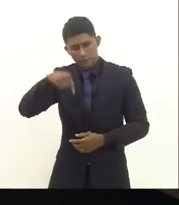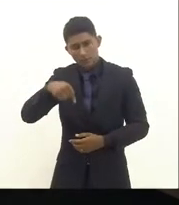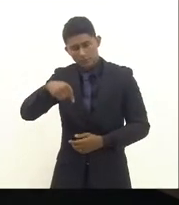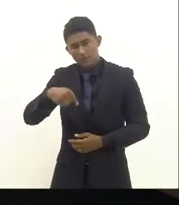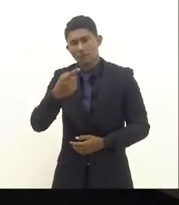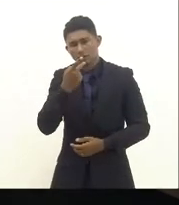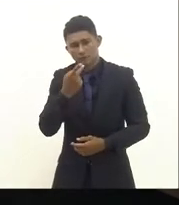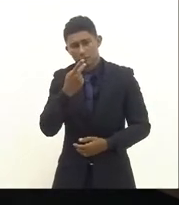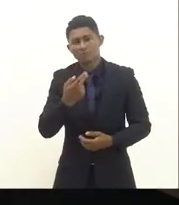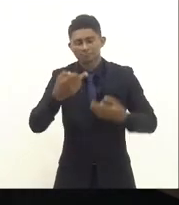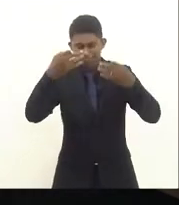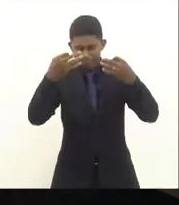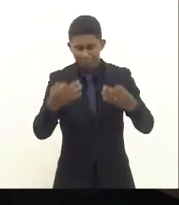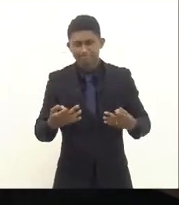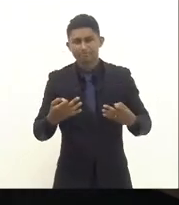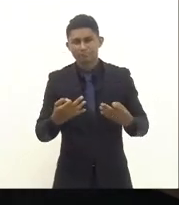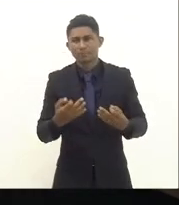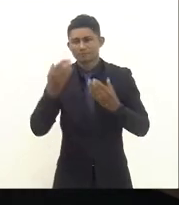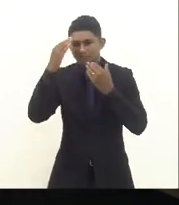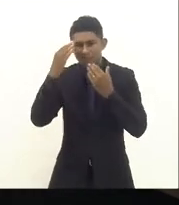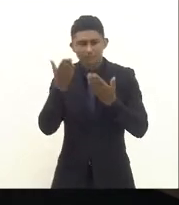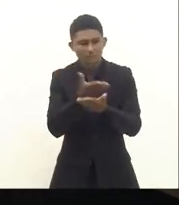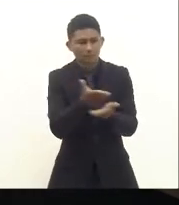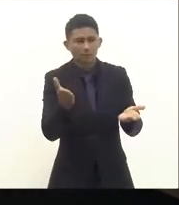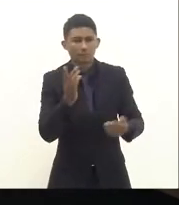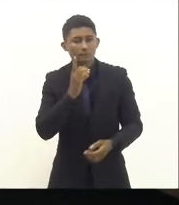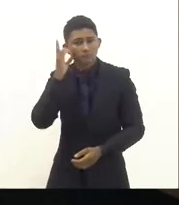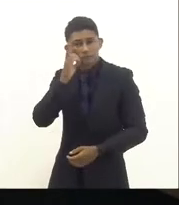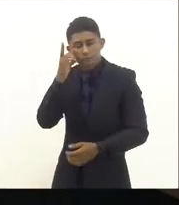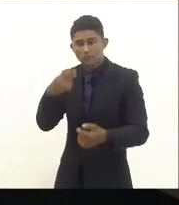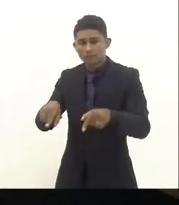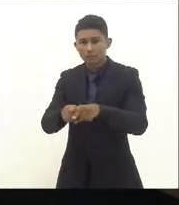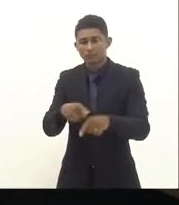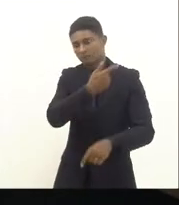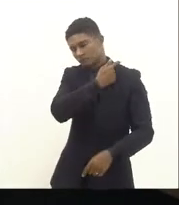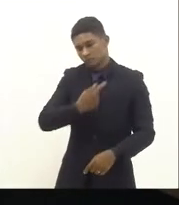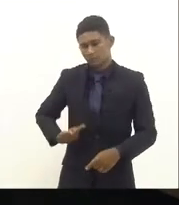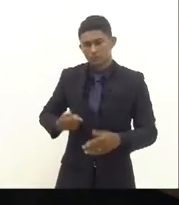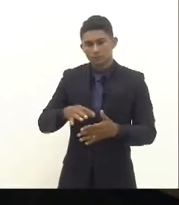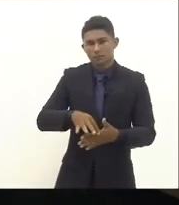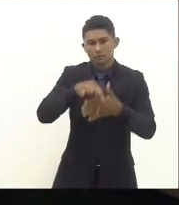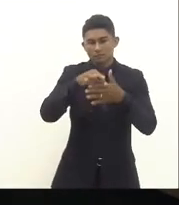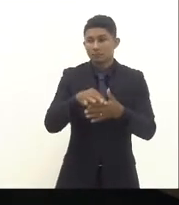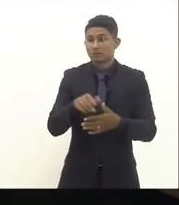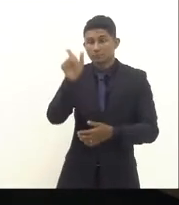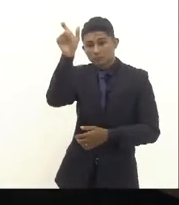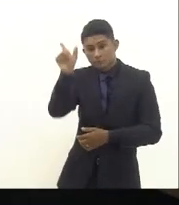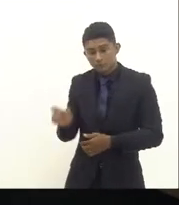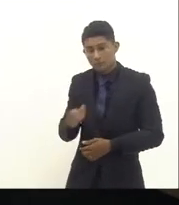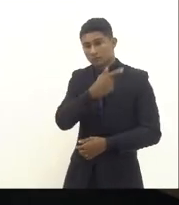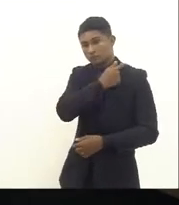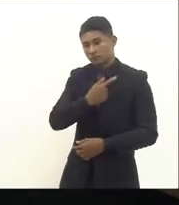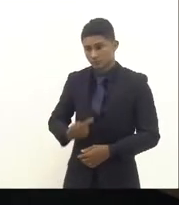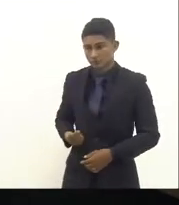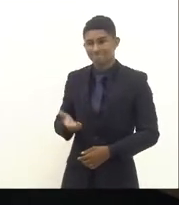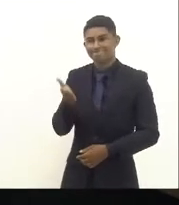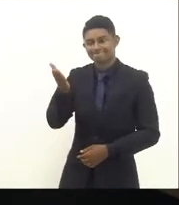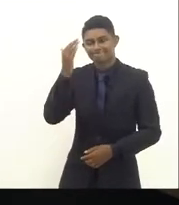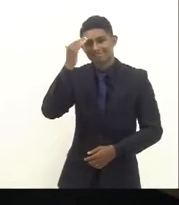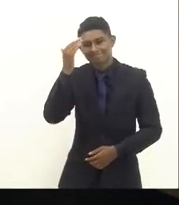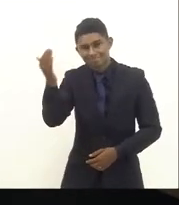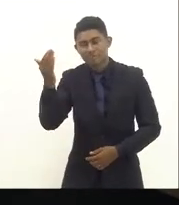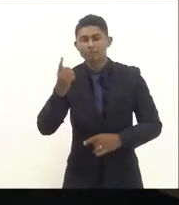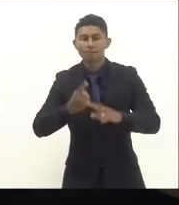então a descer os nossos pares agradecer o líder do governo agradeceu o governador Cláudio Castro que